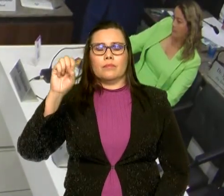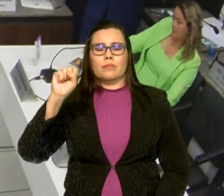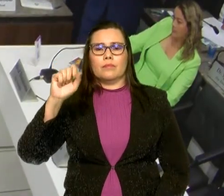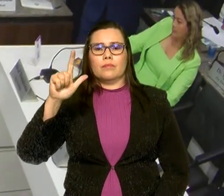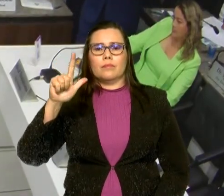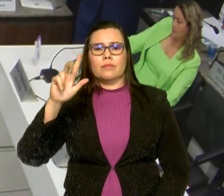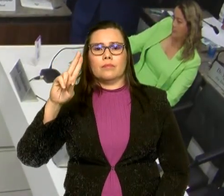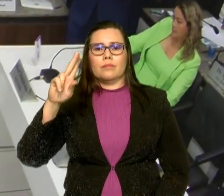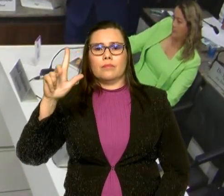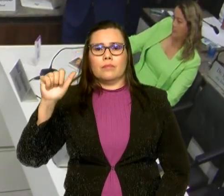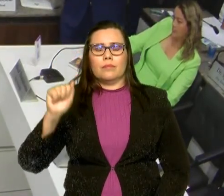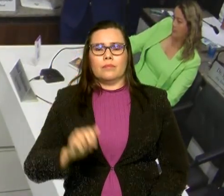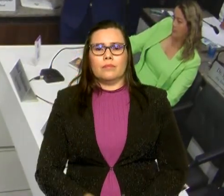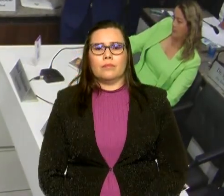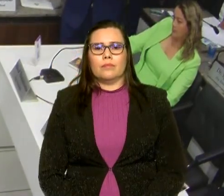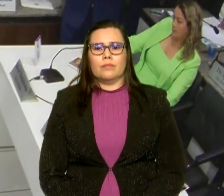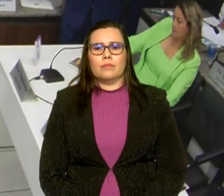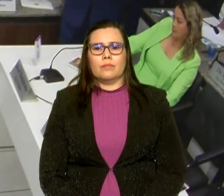presidente,